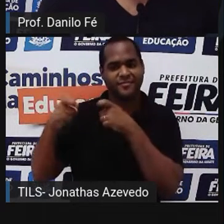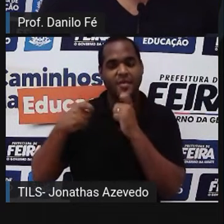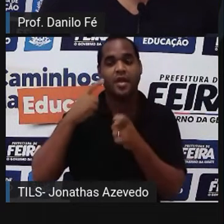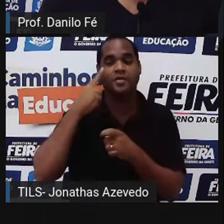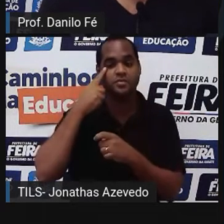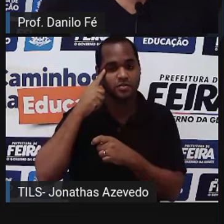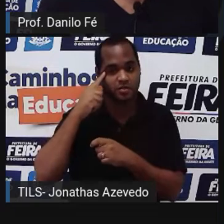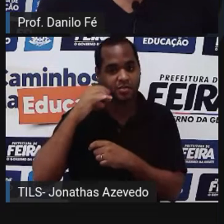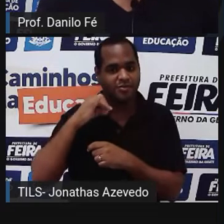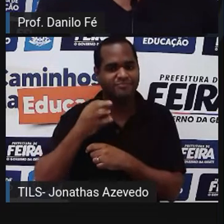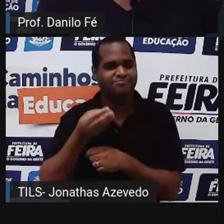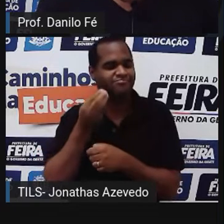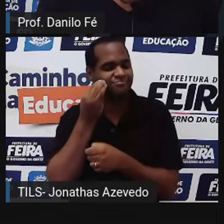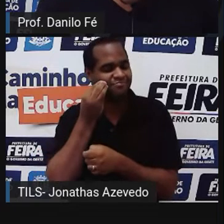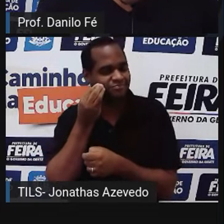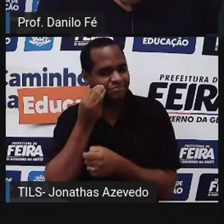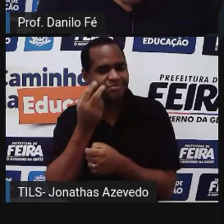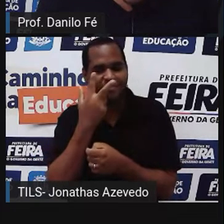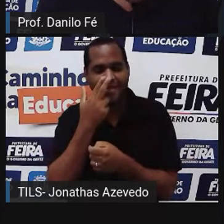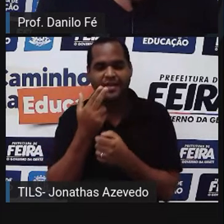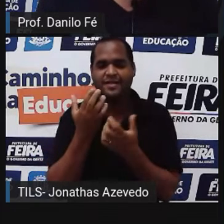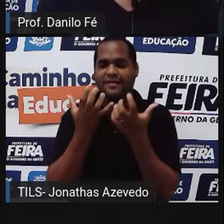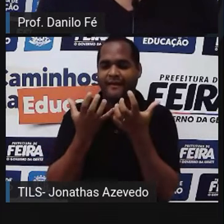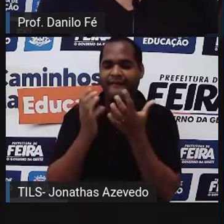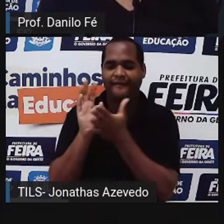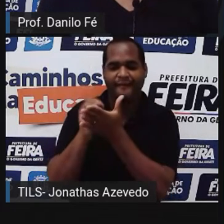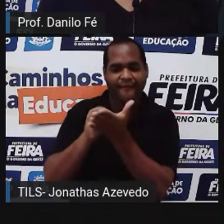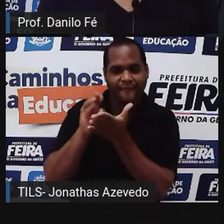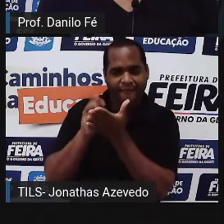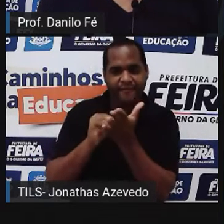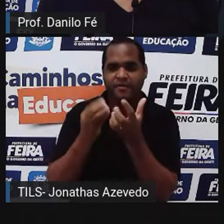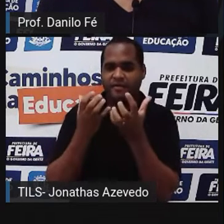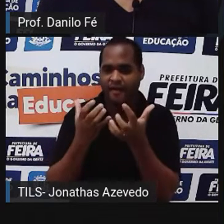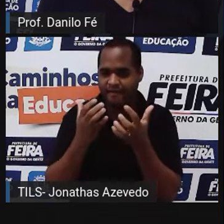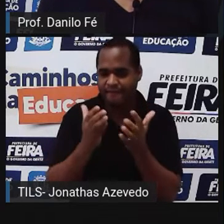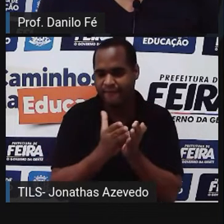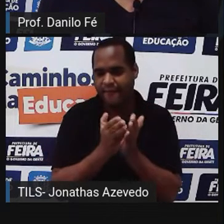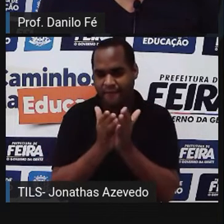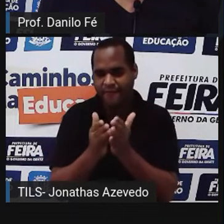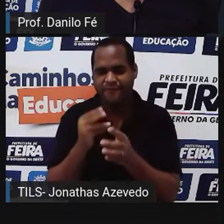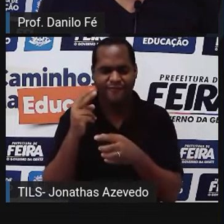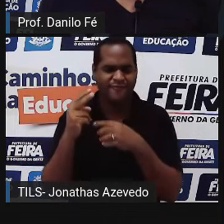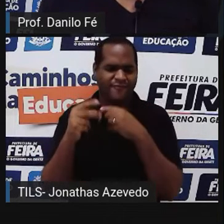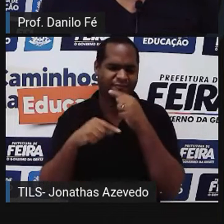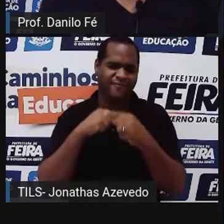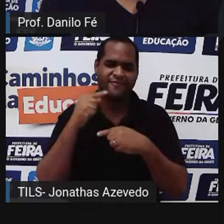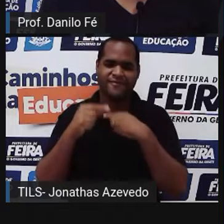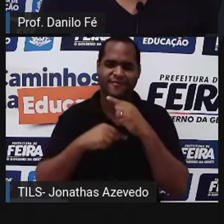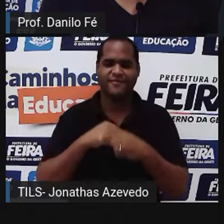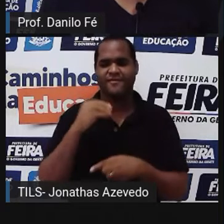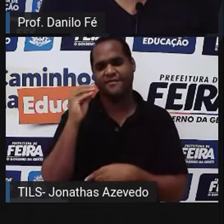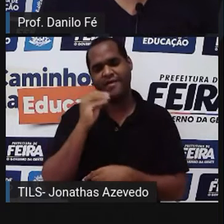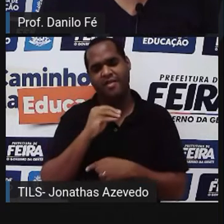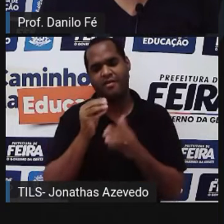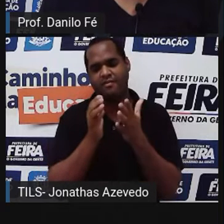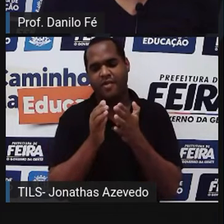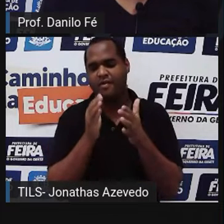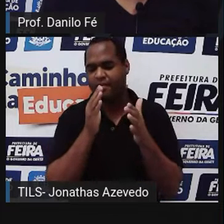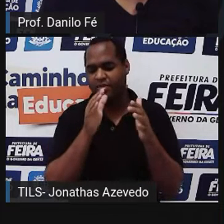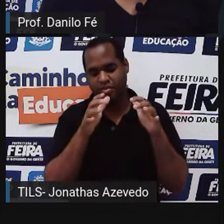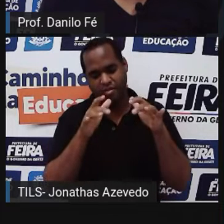até tenta utilizar navios mais pesados, mas eles são facilmente afundados.